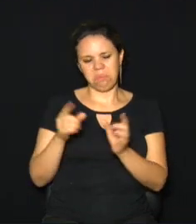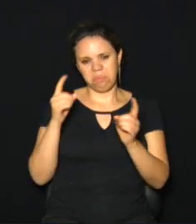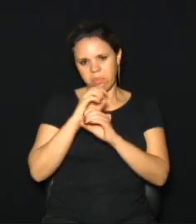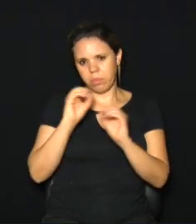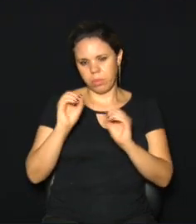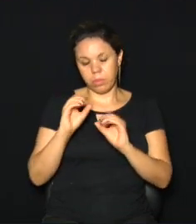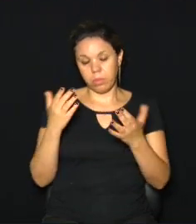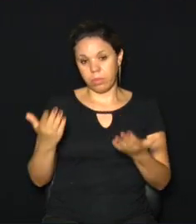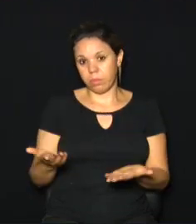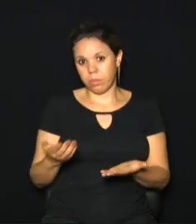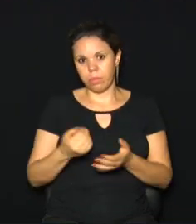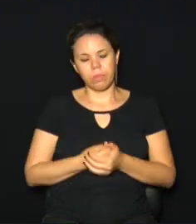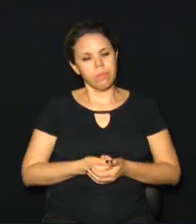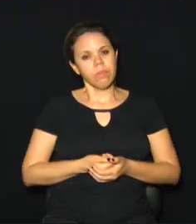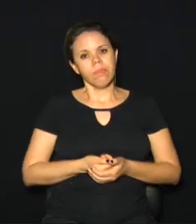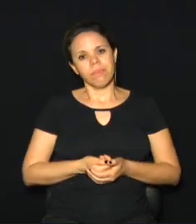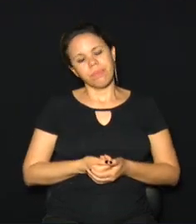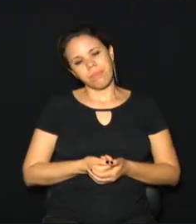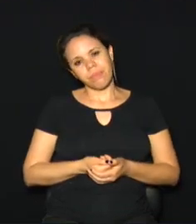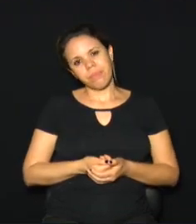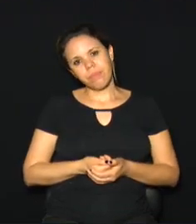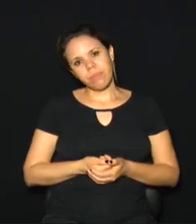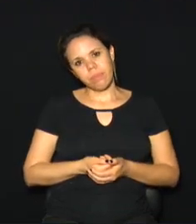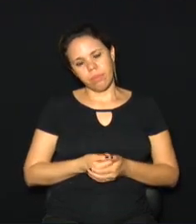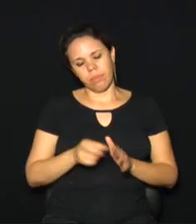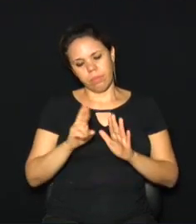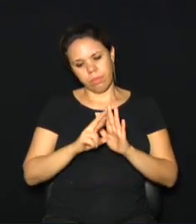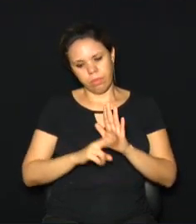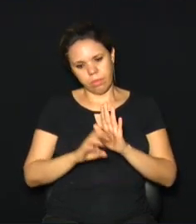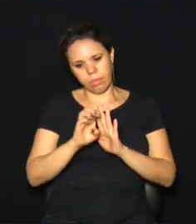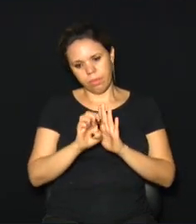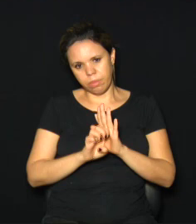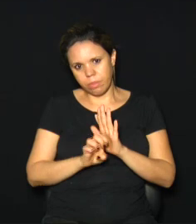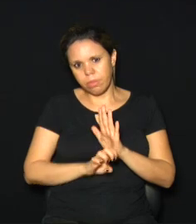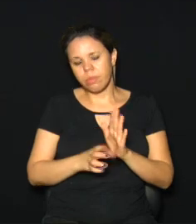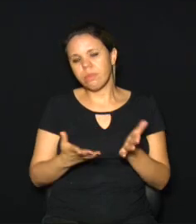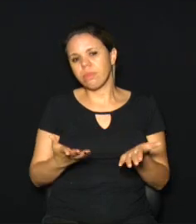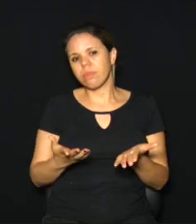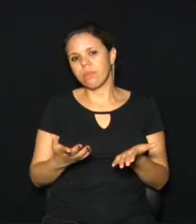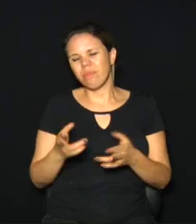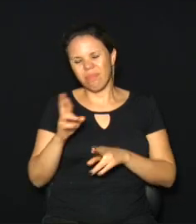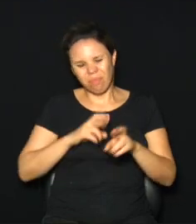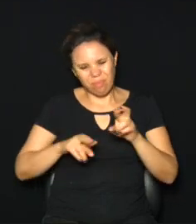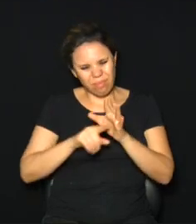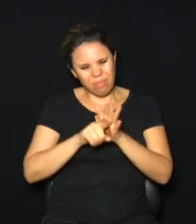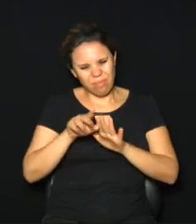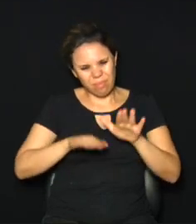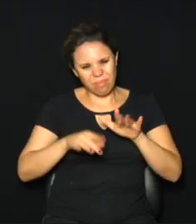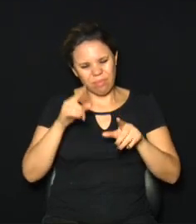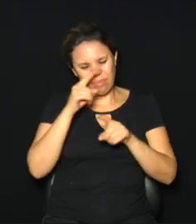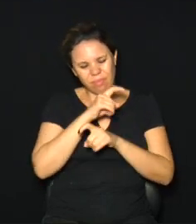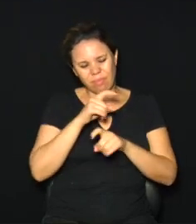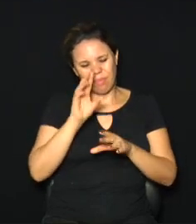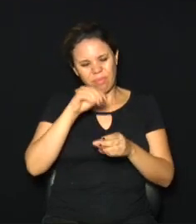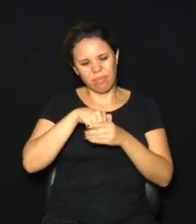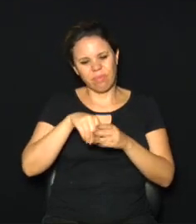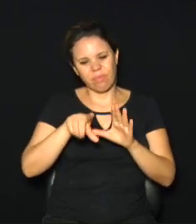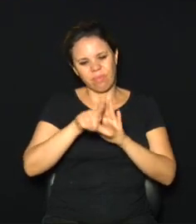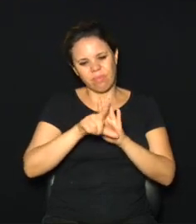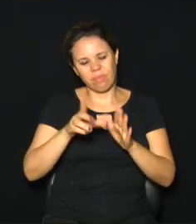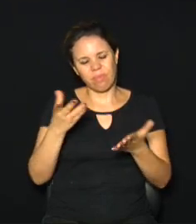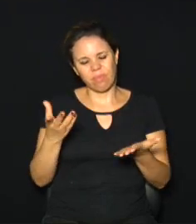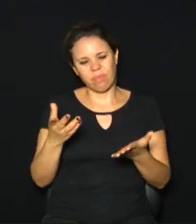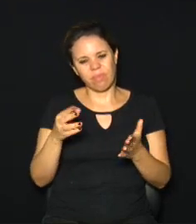no caso de norma estatutária aí já complica, porque vai ter que analisar questões legais aí